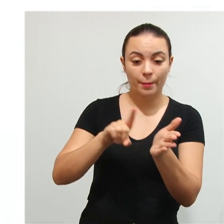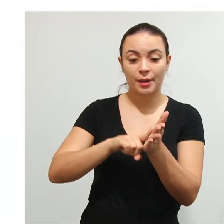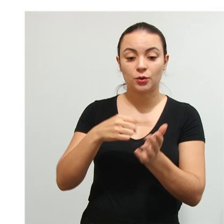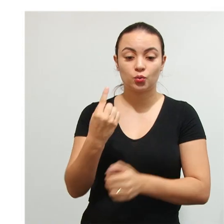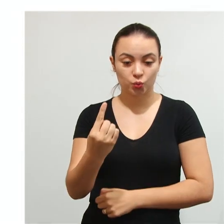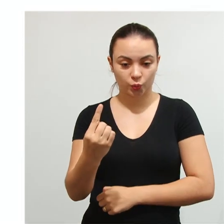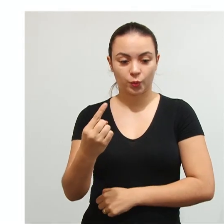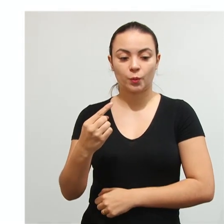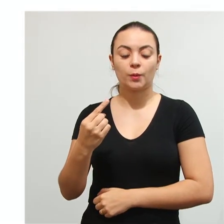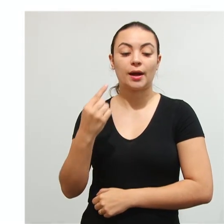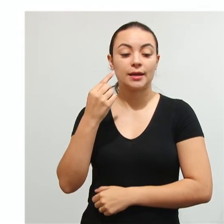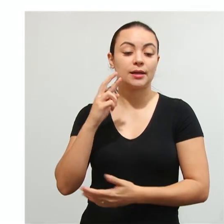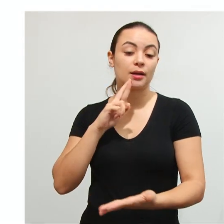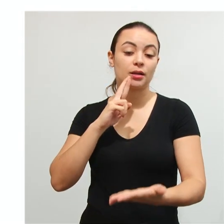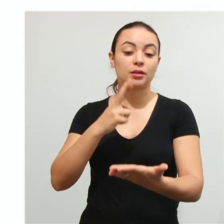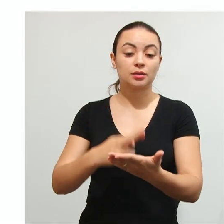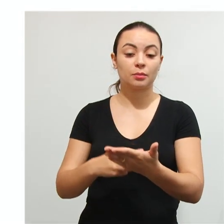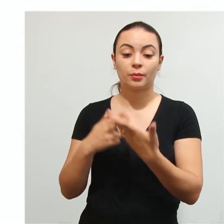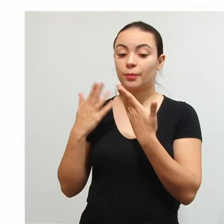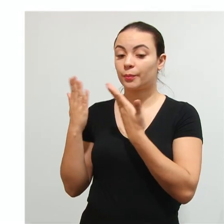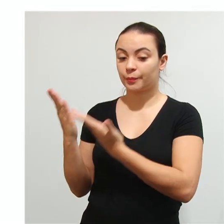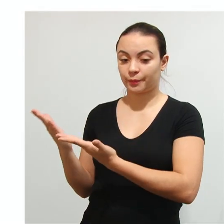0,2682 aproximadamente